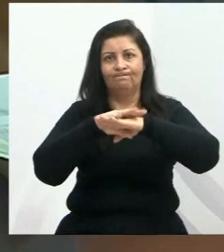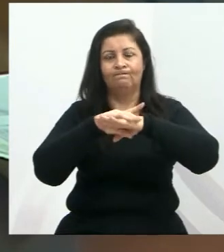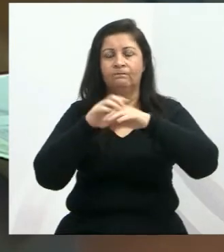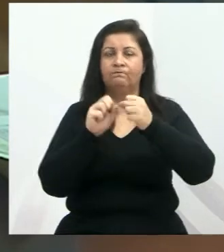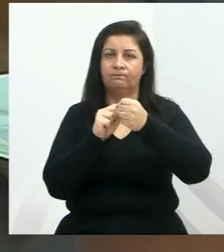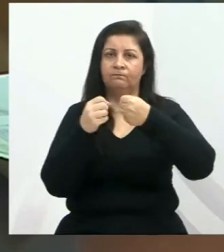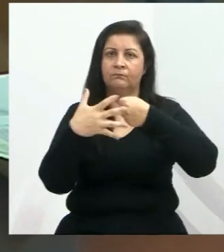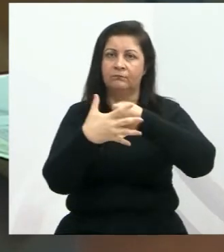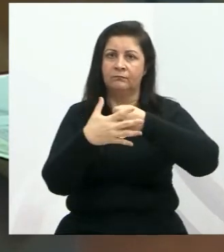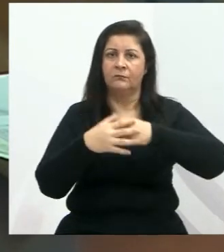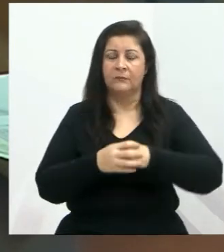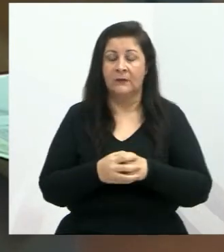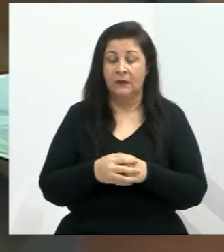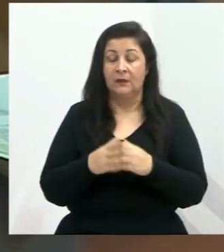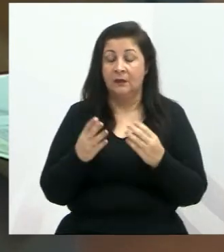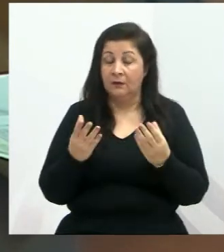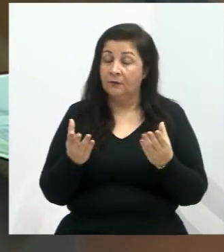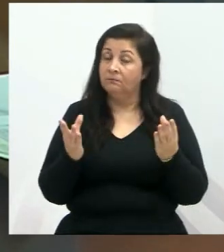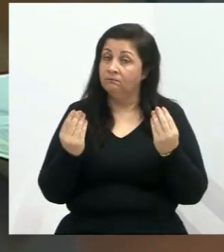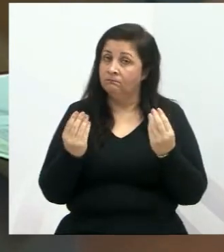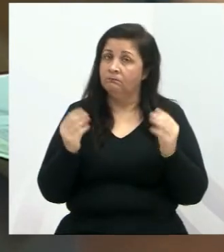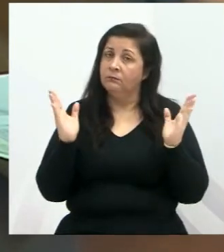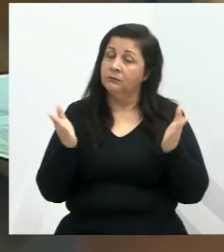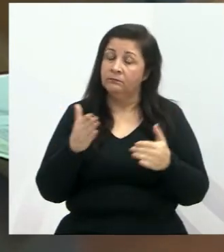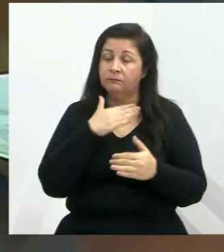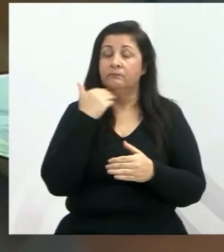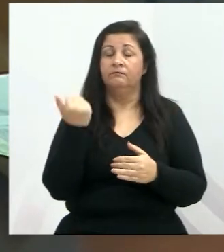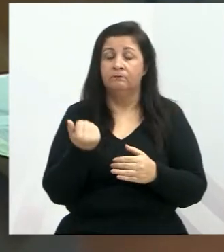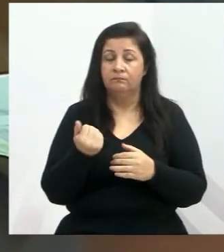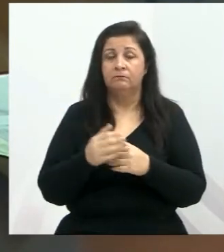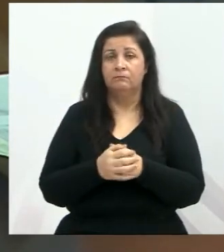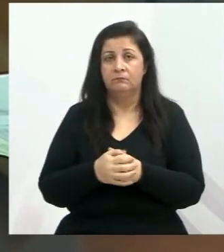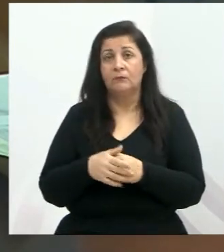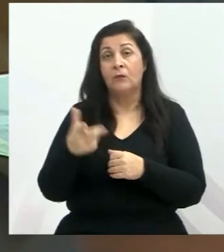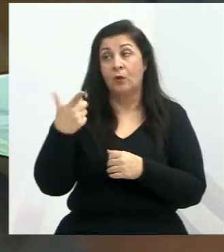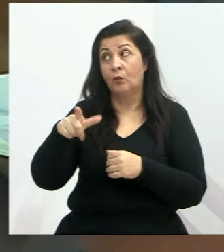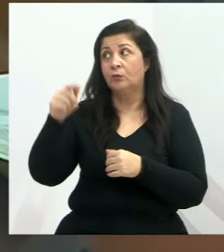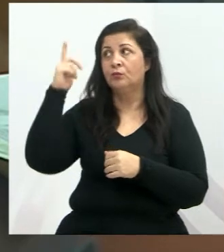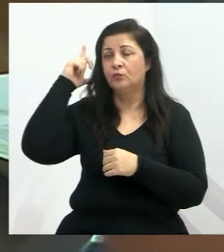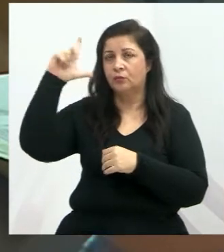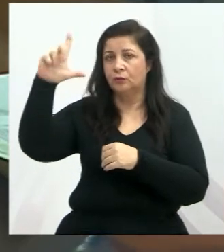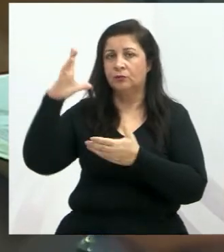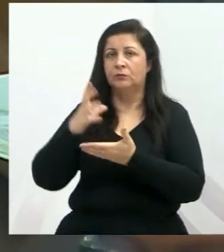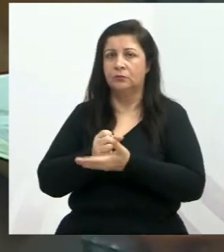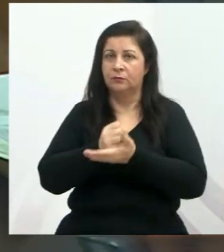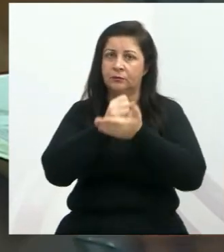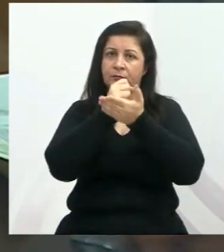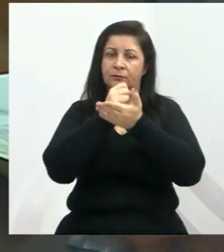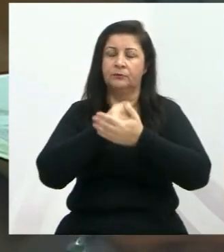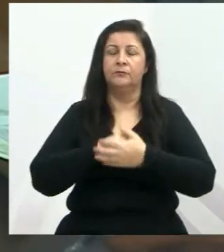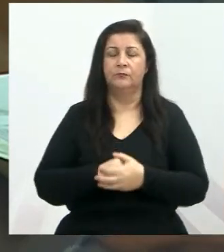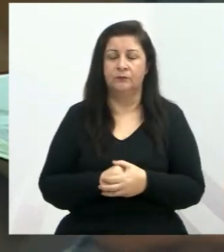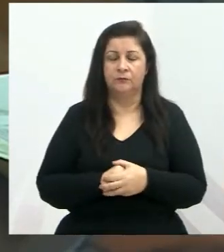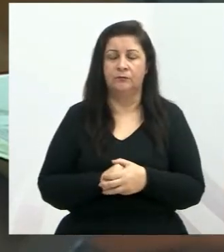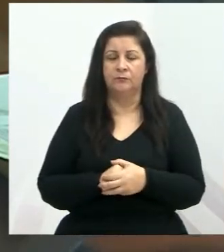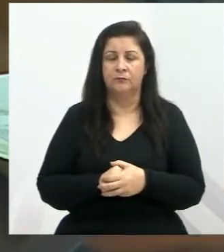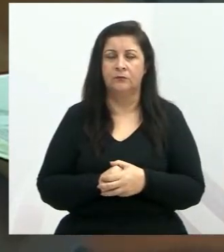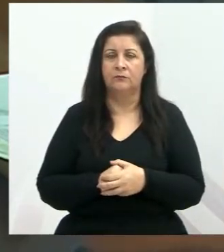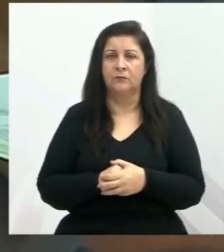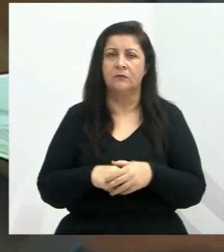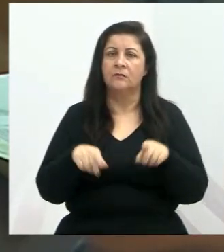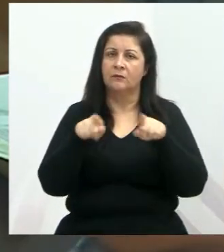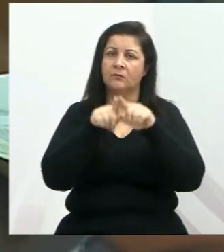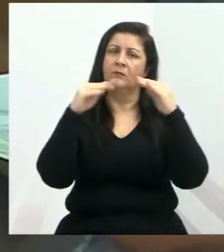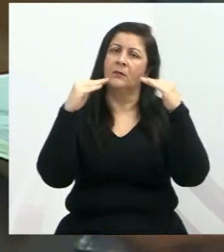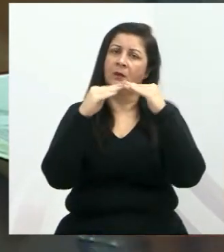Covid. Alguns, infelizmente, vieram a óbito e outros, né, conseguiram escapar dessa nefasta doença. Então, eu subscrevo esse